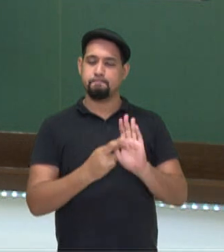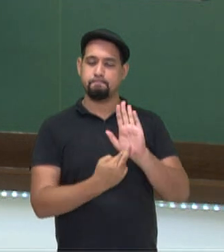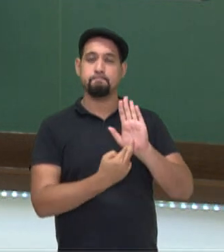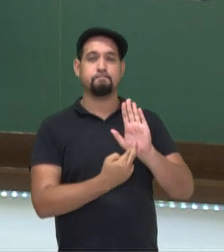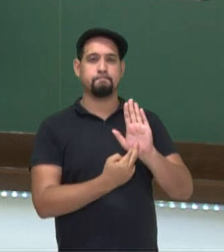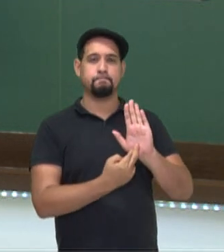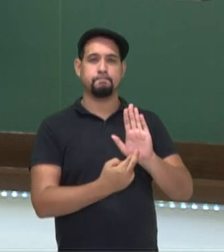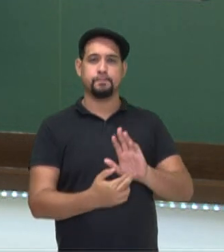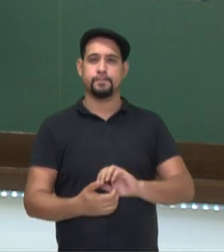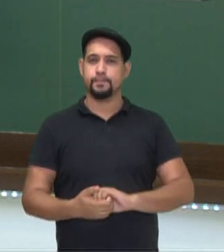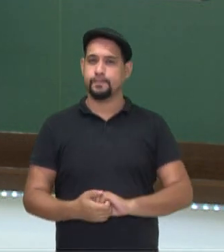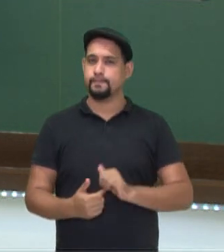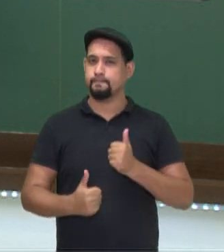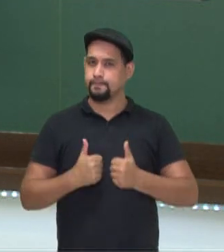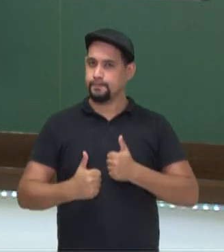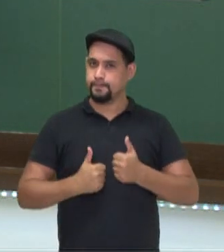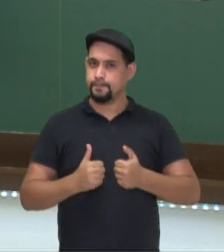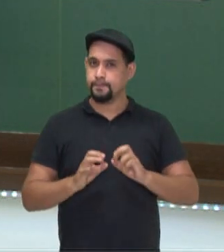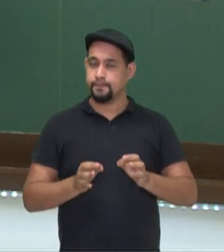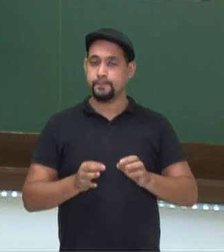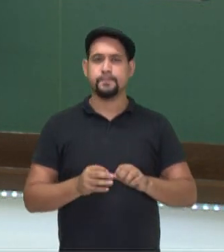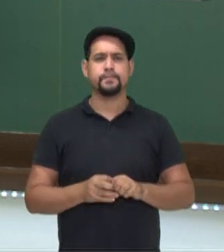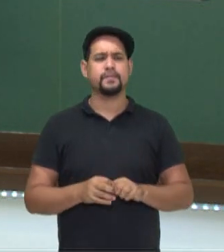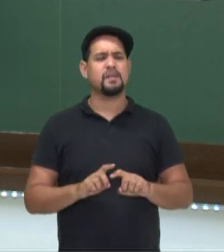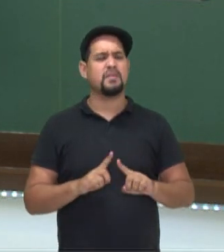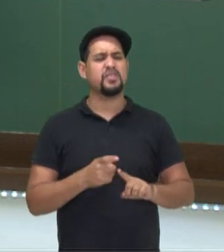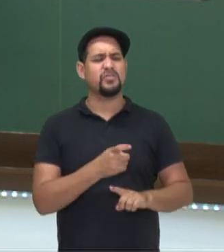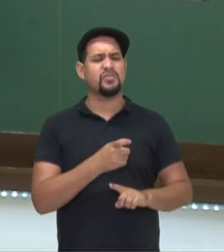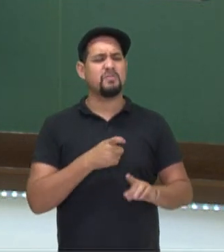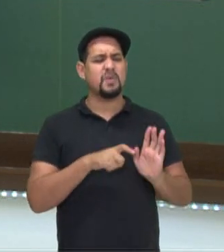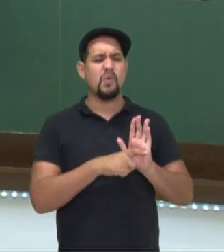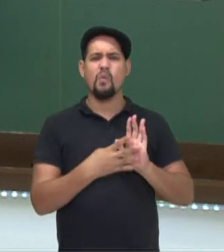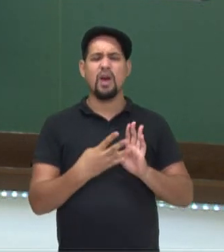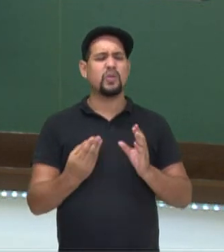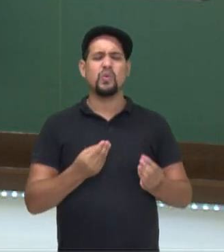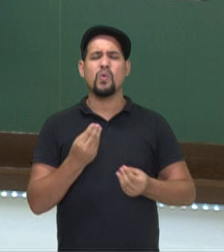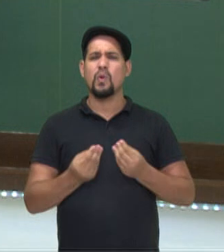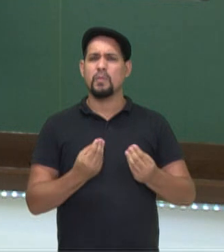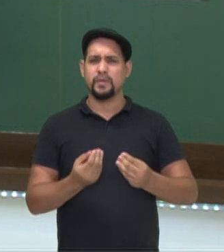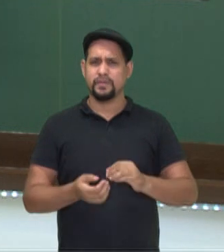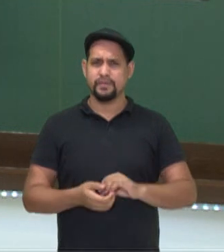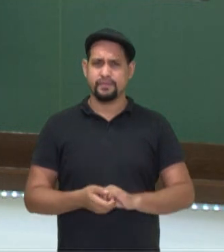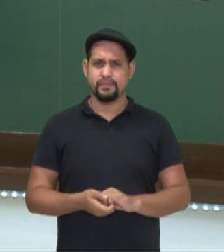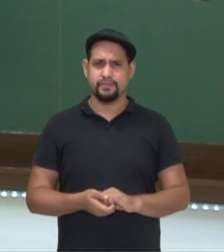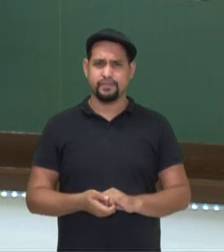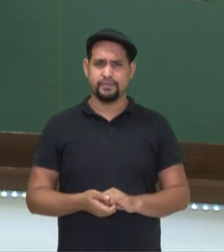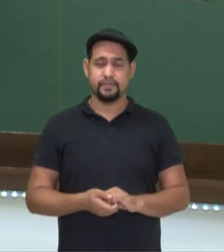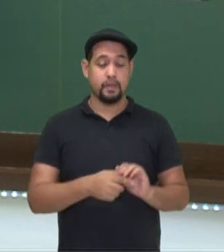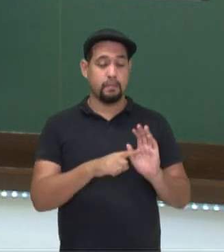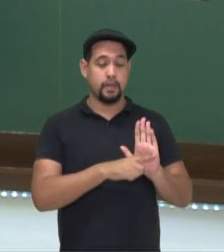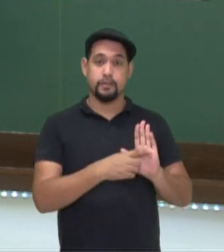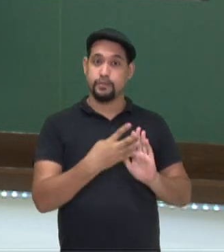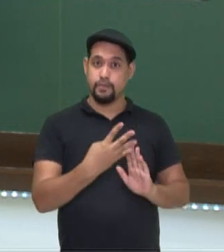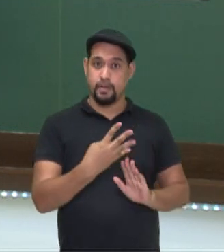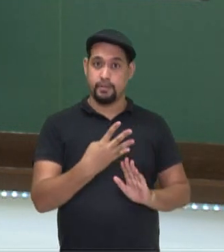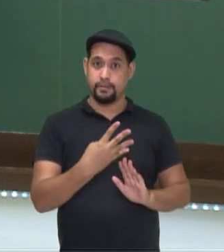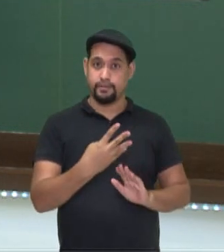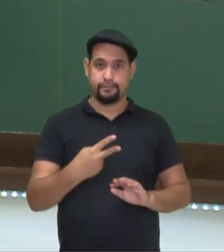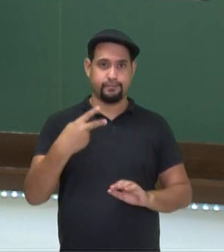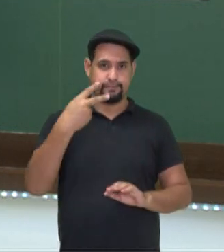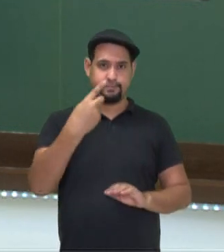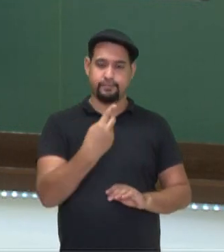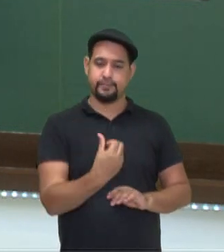triplo. Beleza? E se o x for menos 4? Como é que fica? Menos 4 ao quadrado é